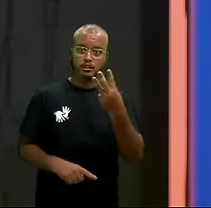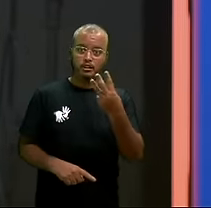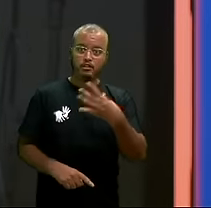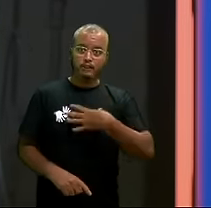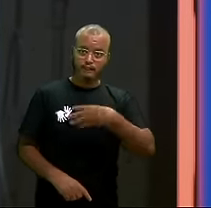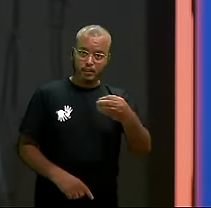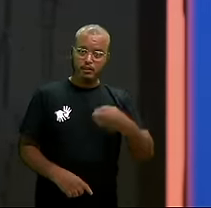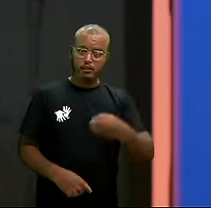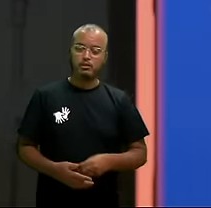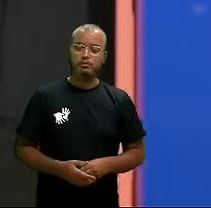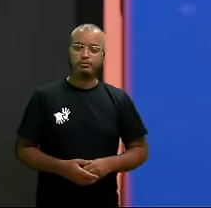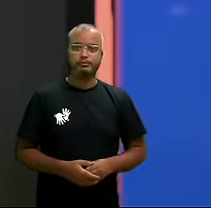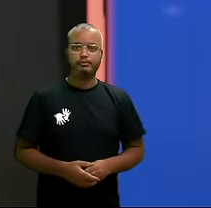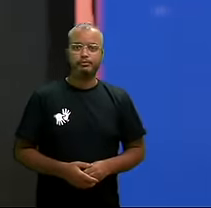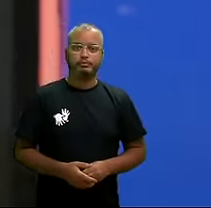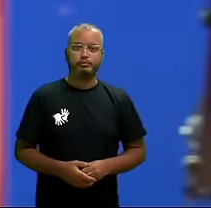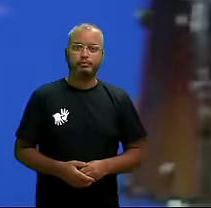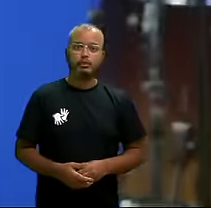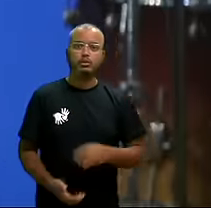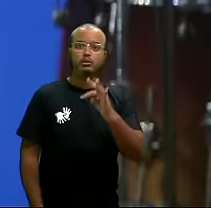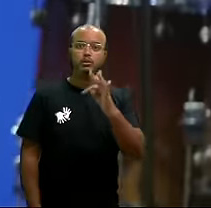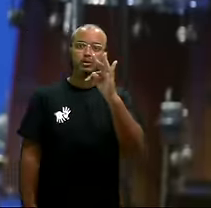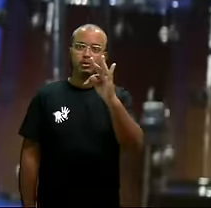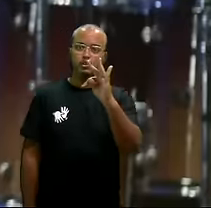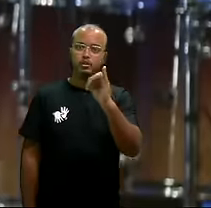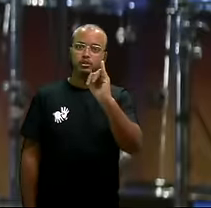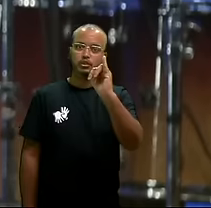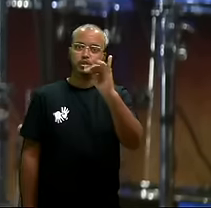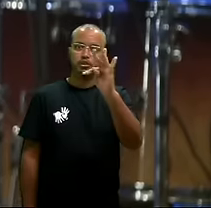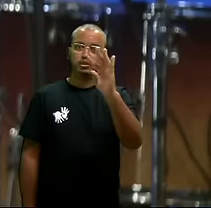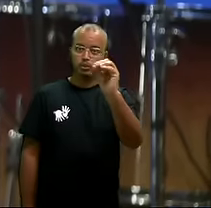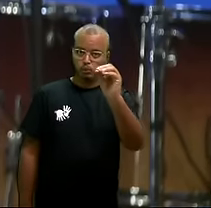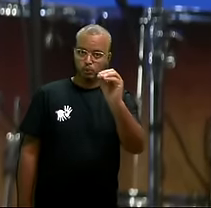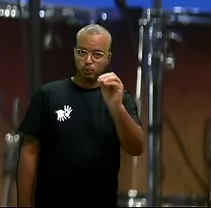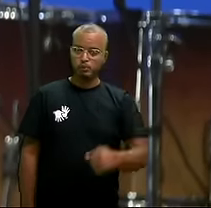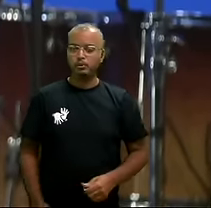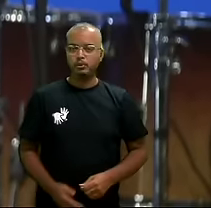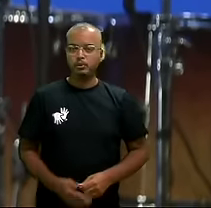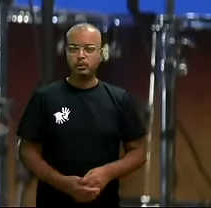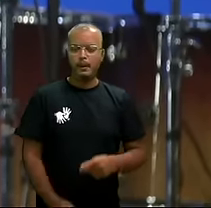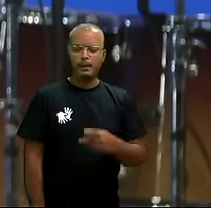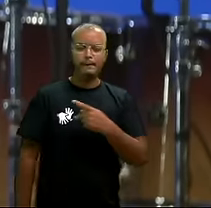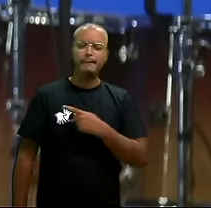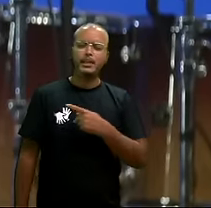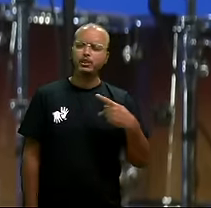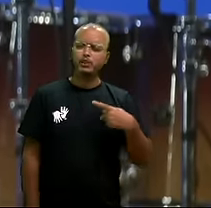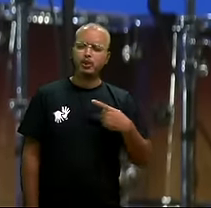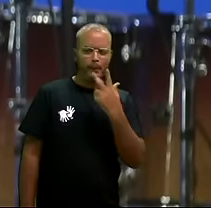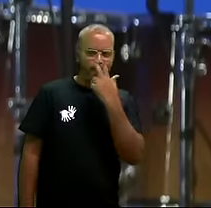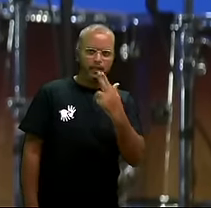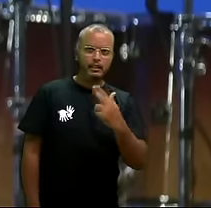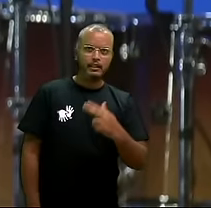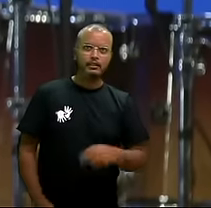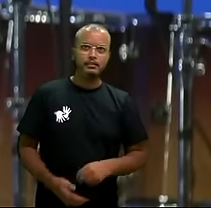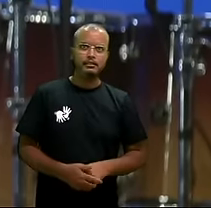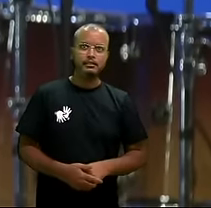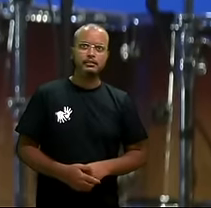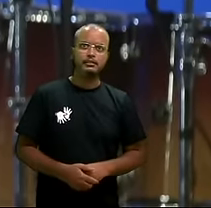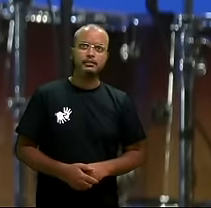evangelho. O Tito, ele é um pão de mel, gente. O Tito é um pastorzão. Eles estão aqui não, né? Eles estão lá,